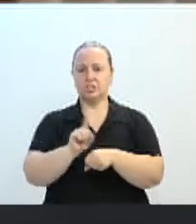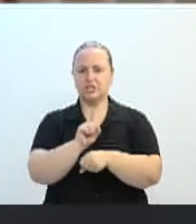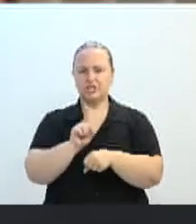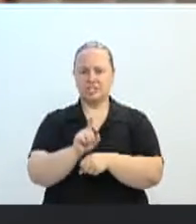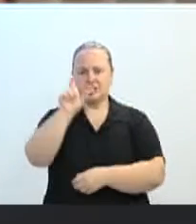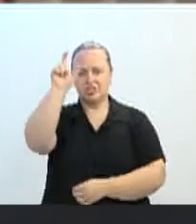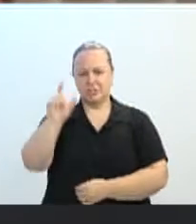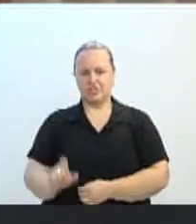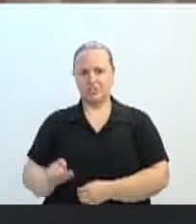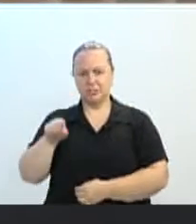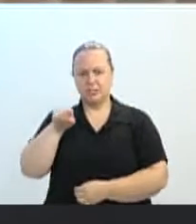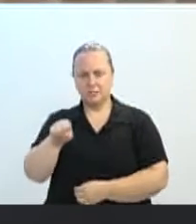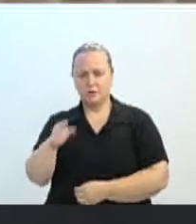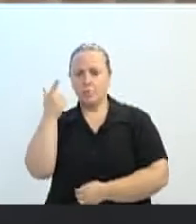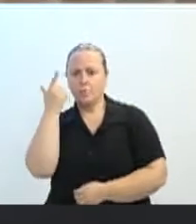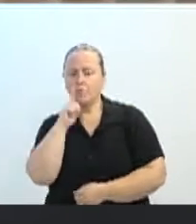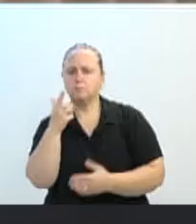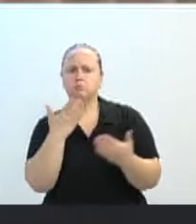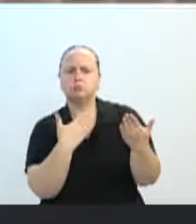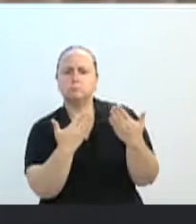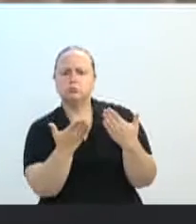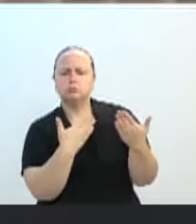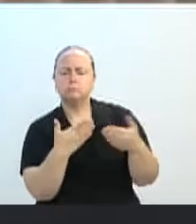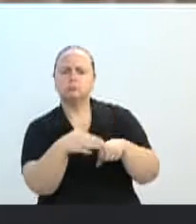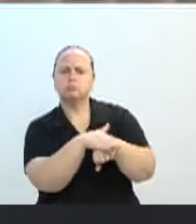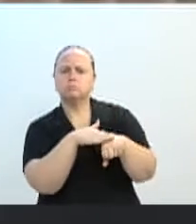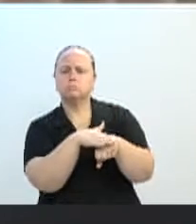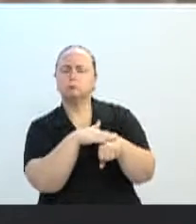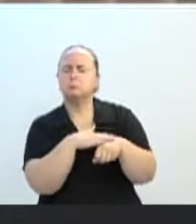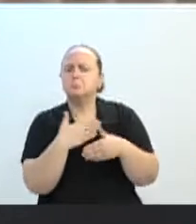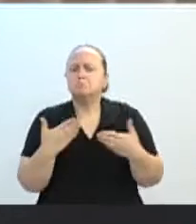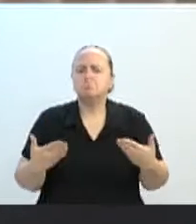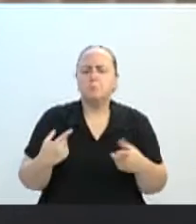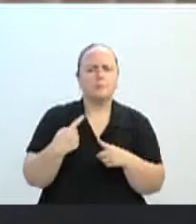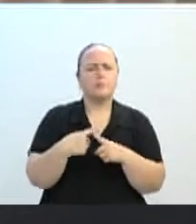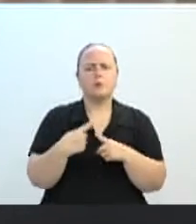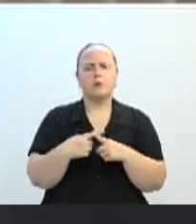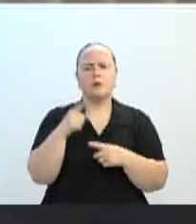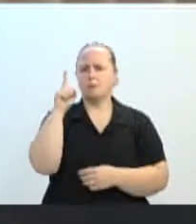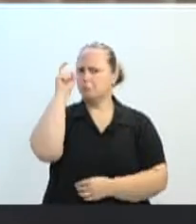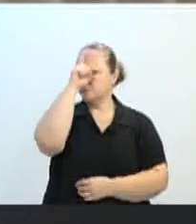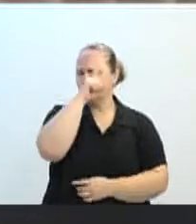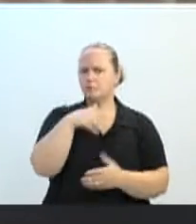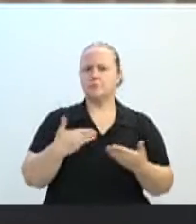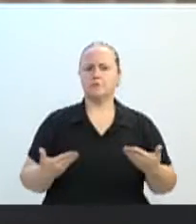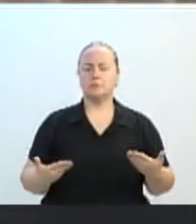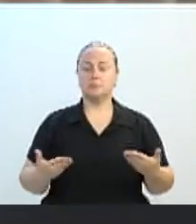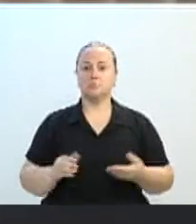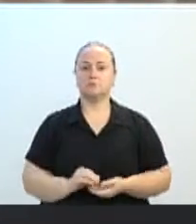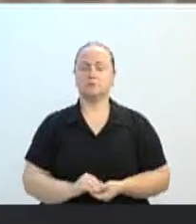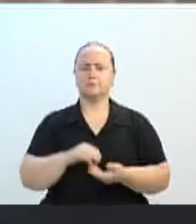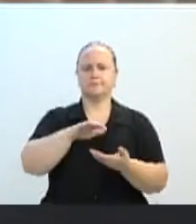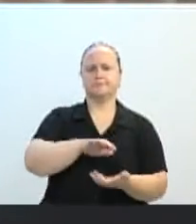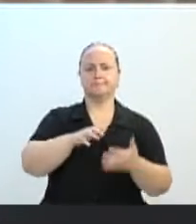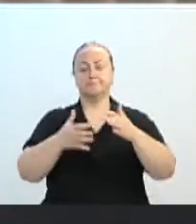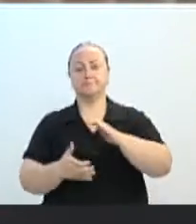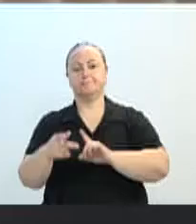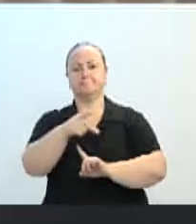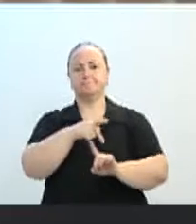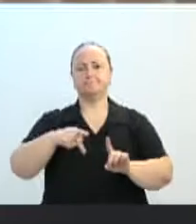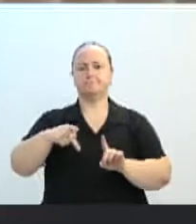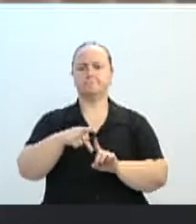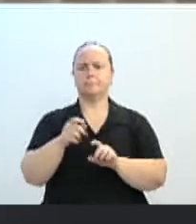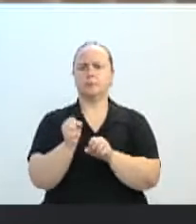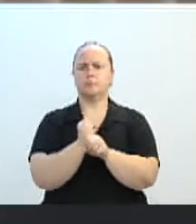de dialogar e conversar a questão da Previdência da reforma já estava tanto tempo Como disse que eu do